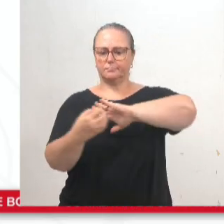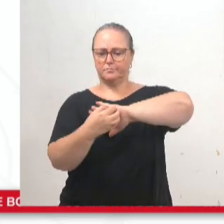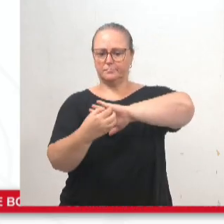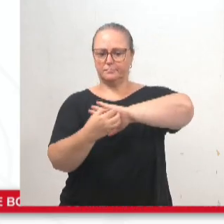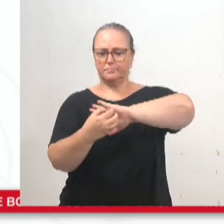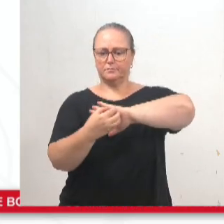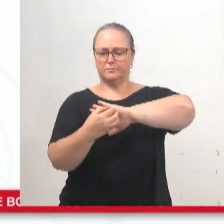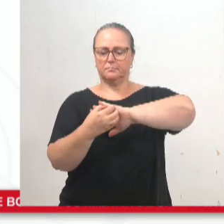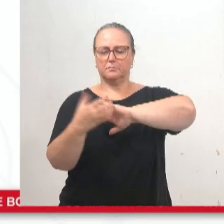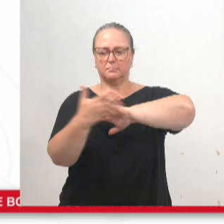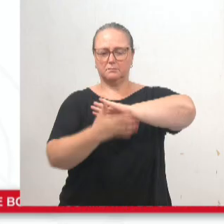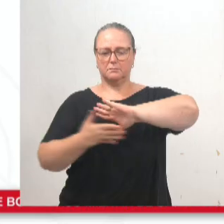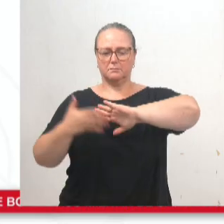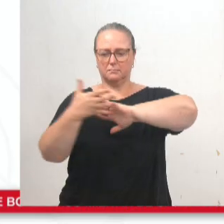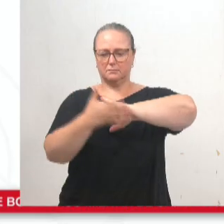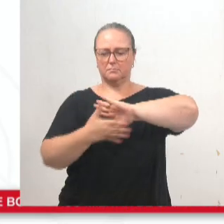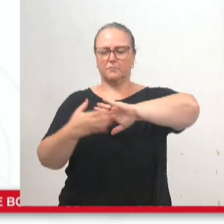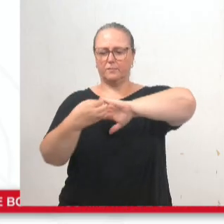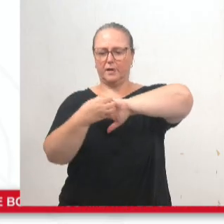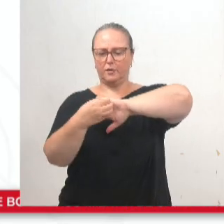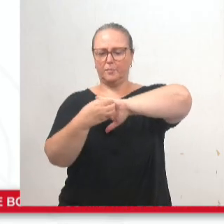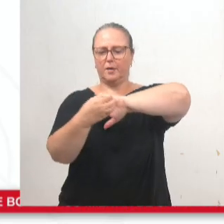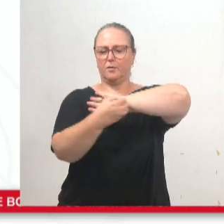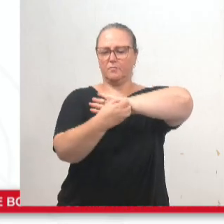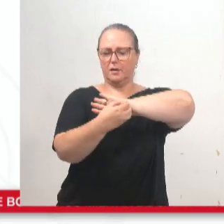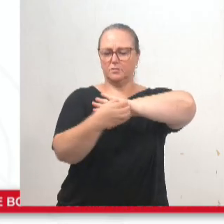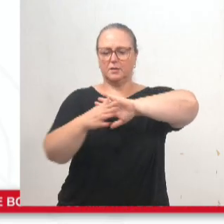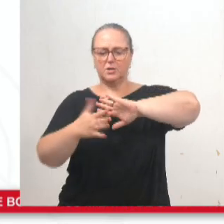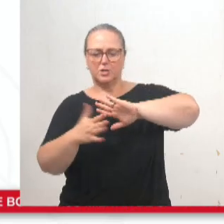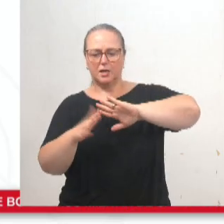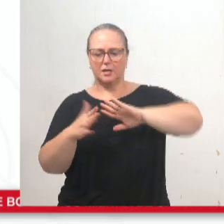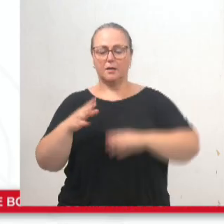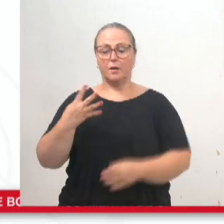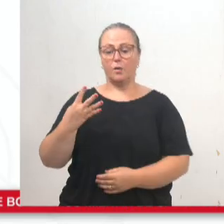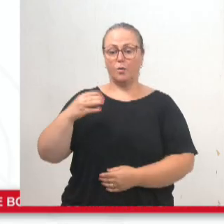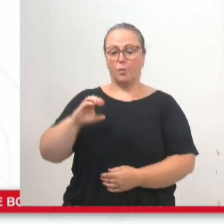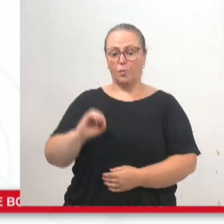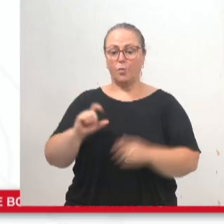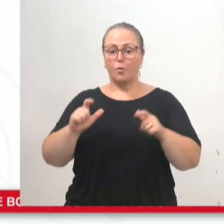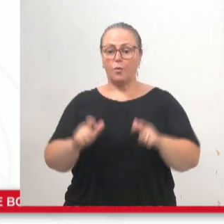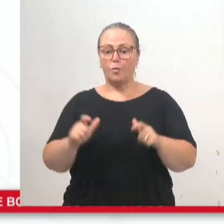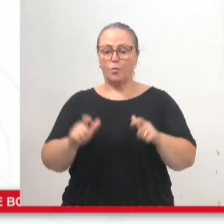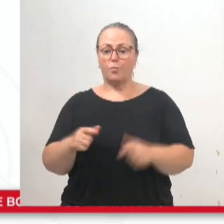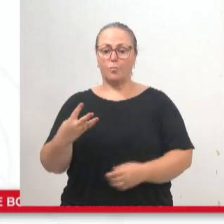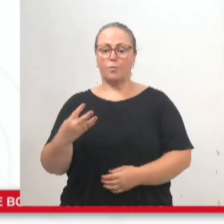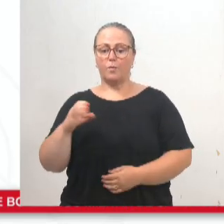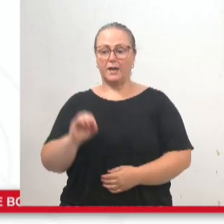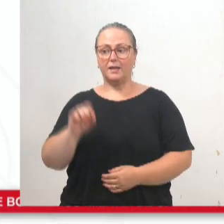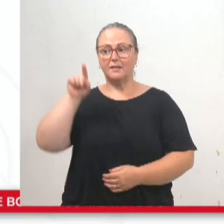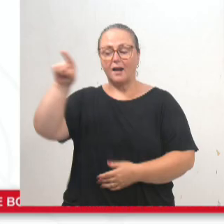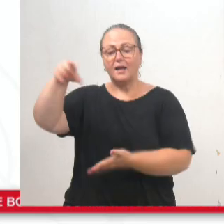norte. Então, são mais de 40 municípios que são atendidos por essa central hoje em Balneário Camboriú.